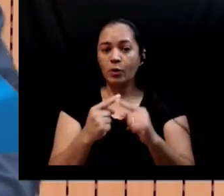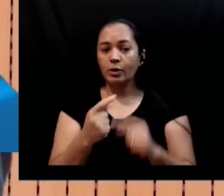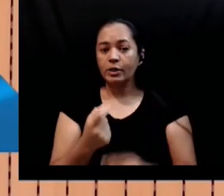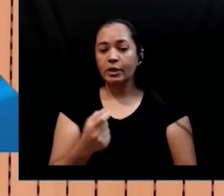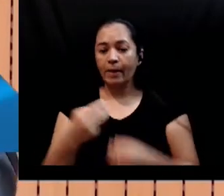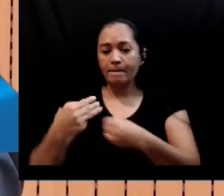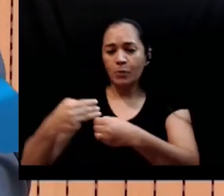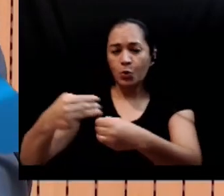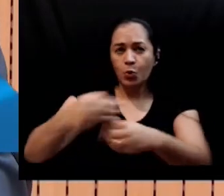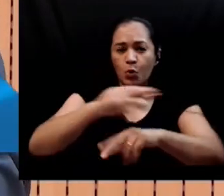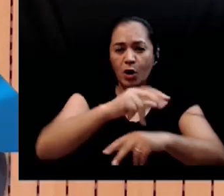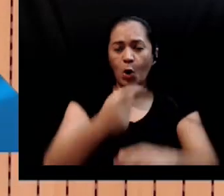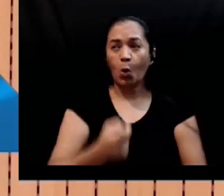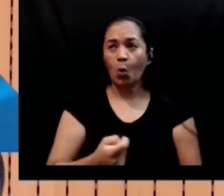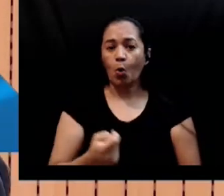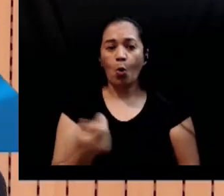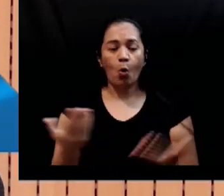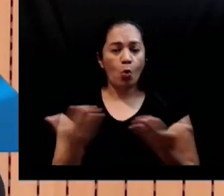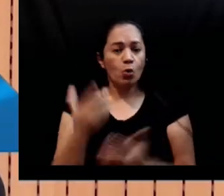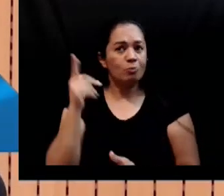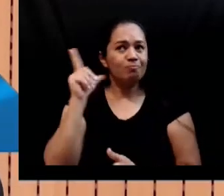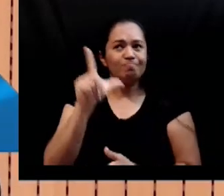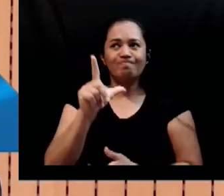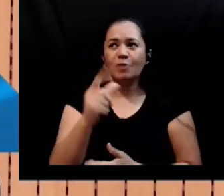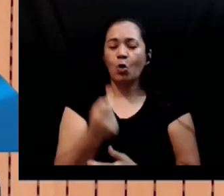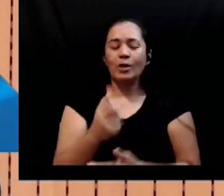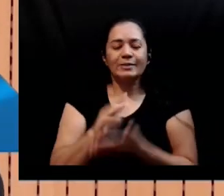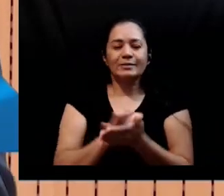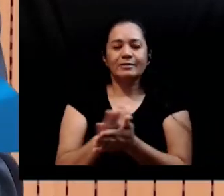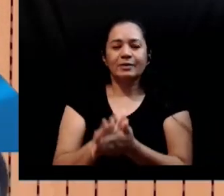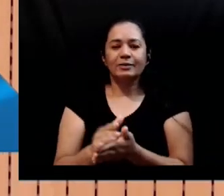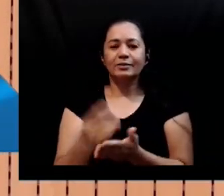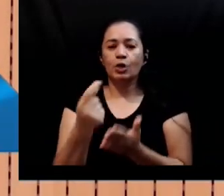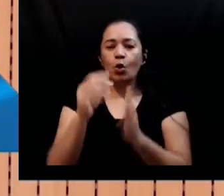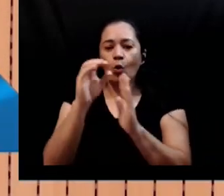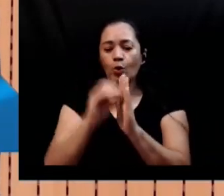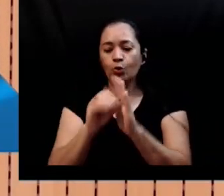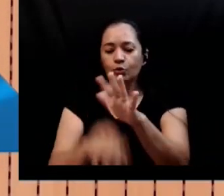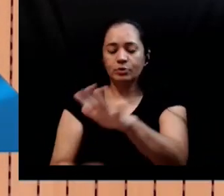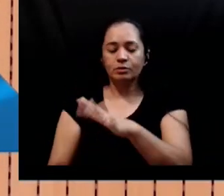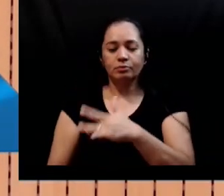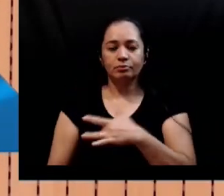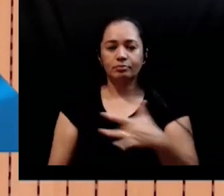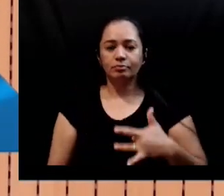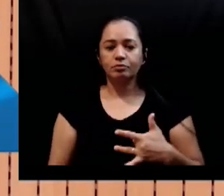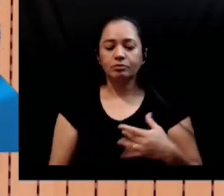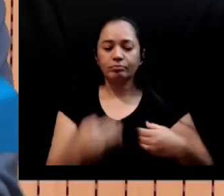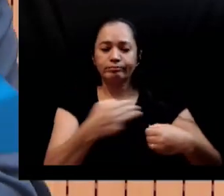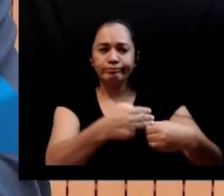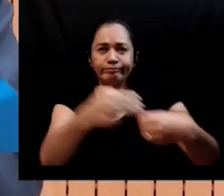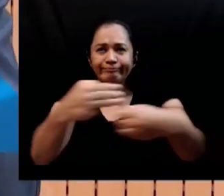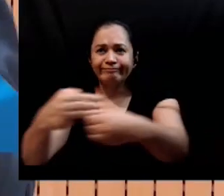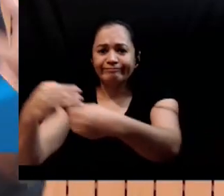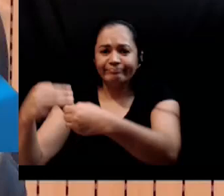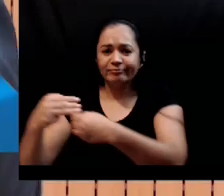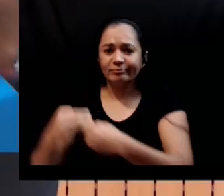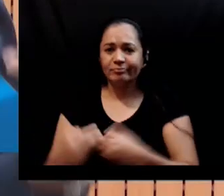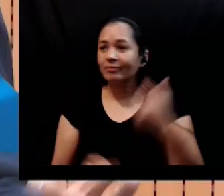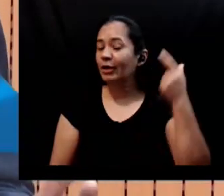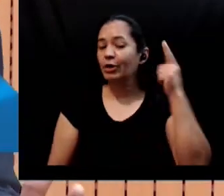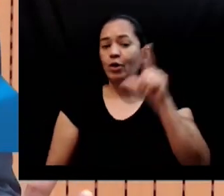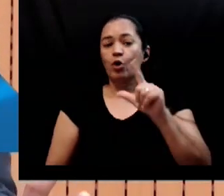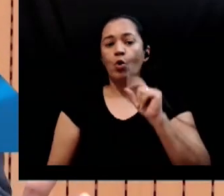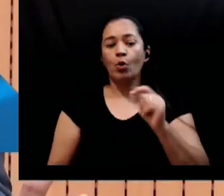hoje pôr mais recursos dentro da saúde. Os municípios não conseguem sequer pagar os subsídios